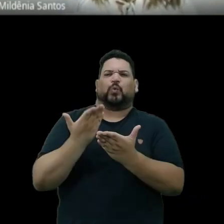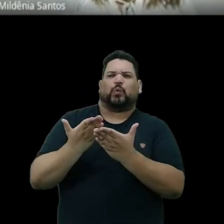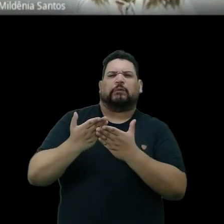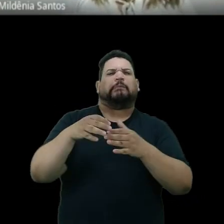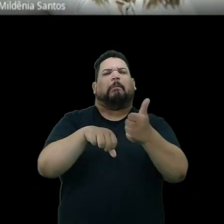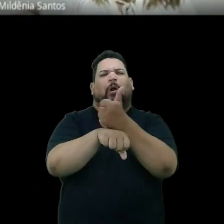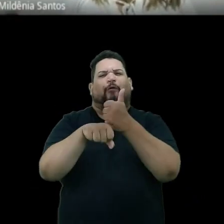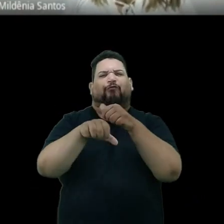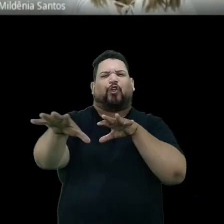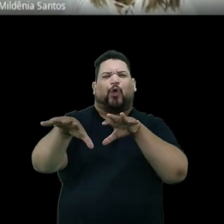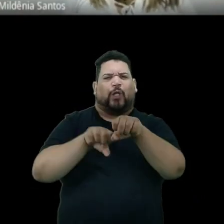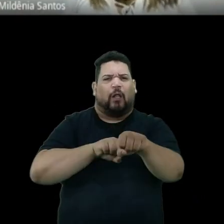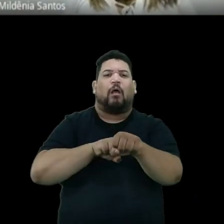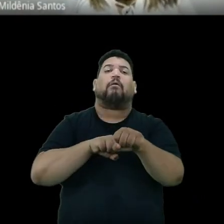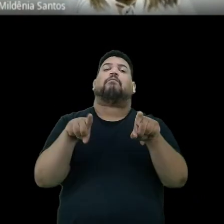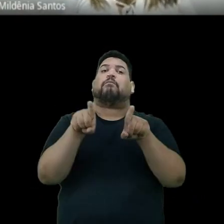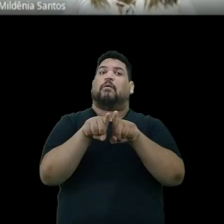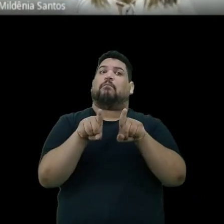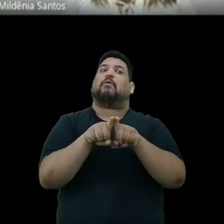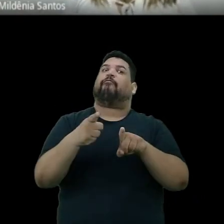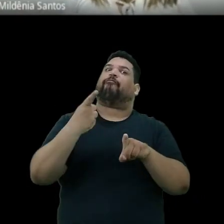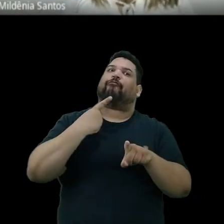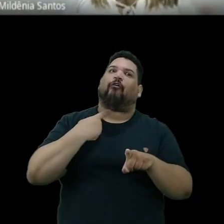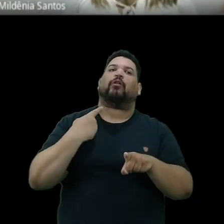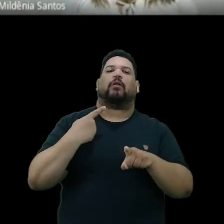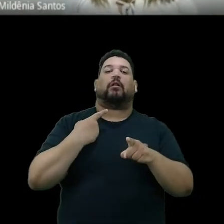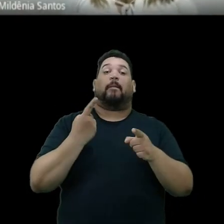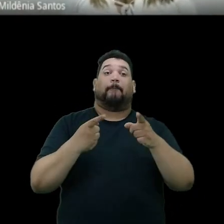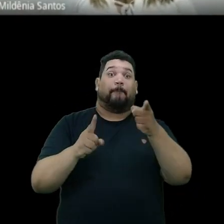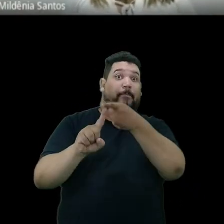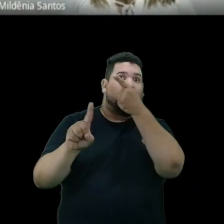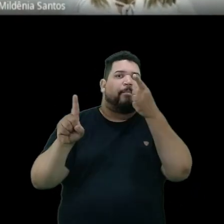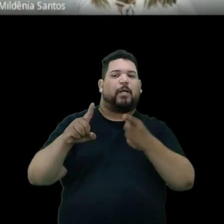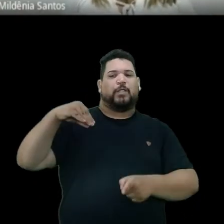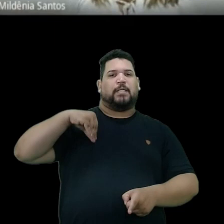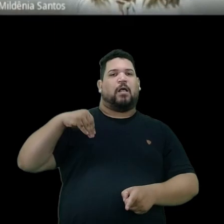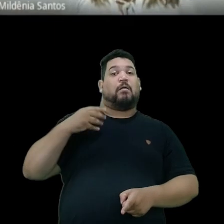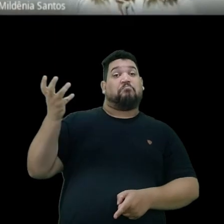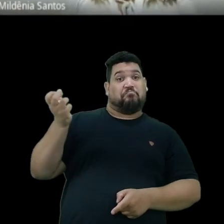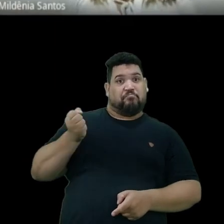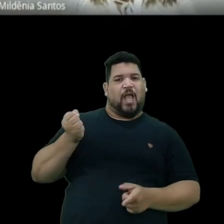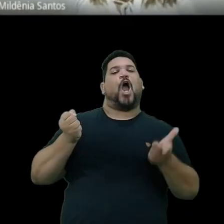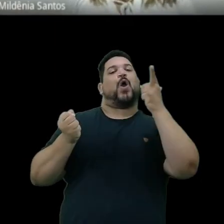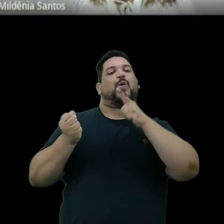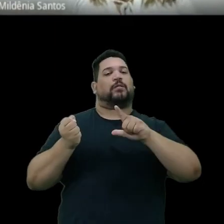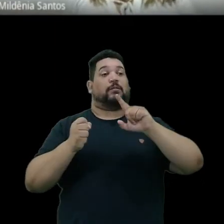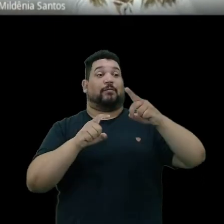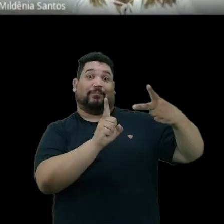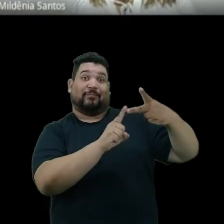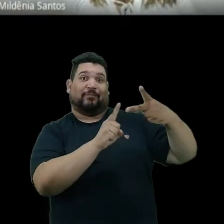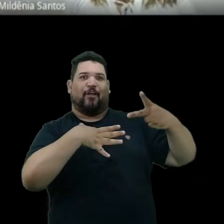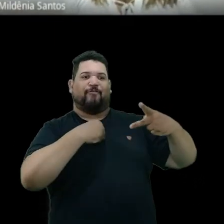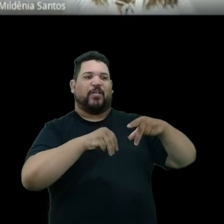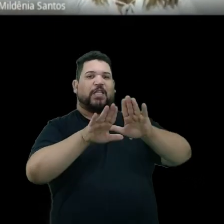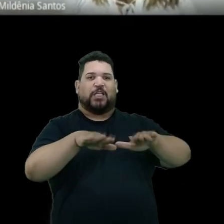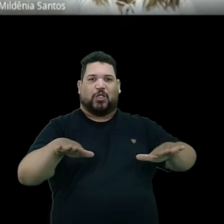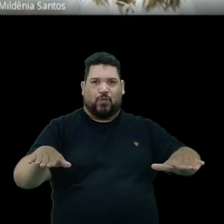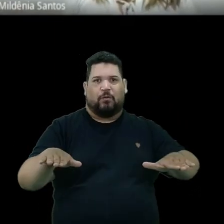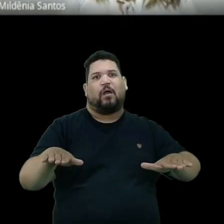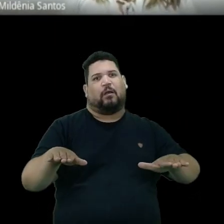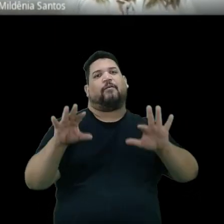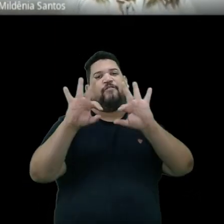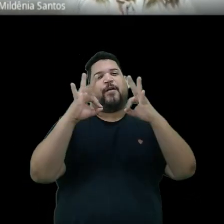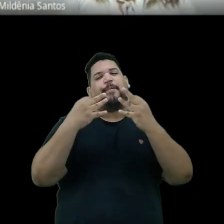de querer primeiro ter estabilidade financeira para depois ter os filhos, vai fazendo com que essa família tenha